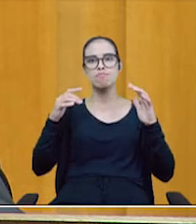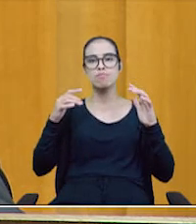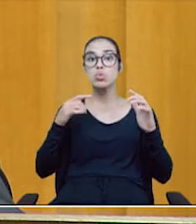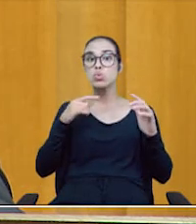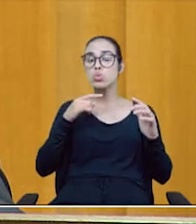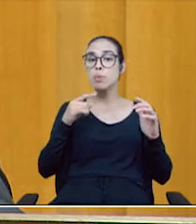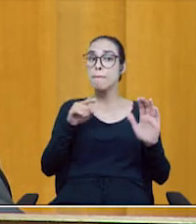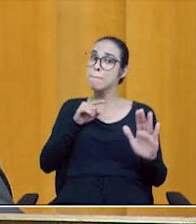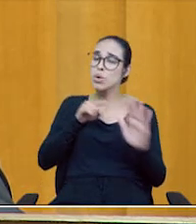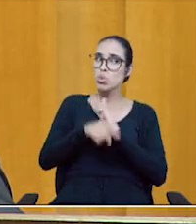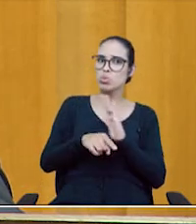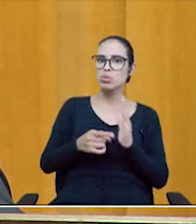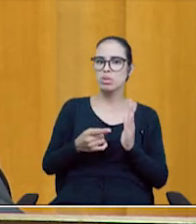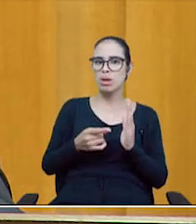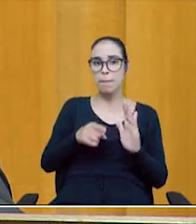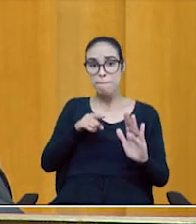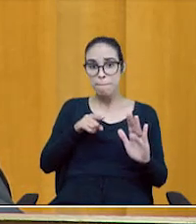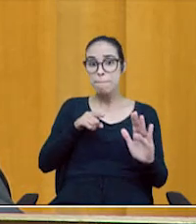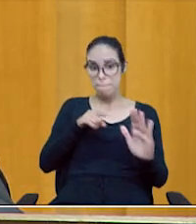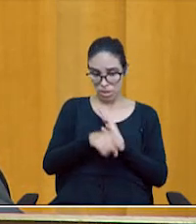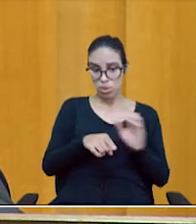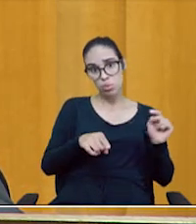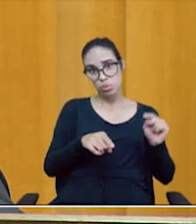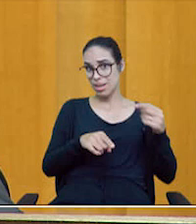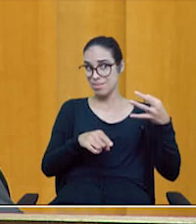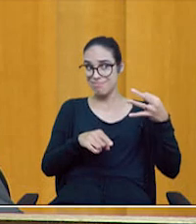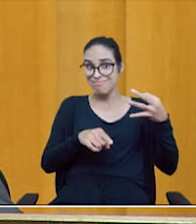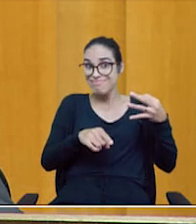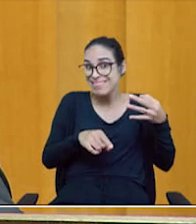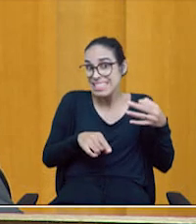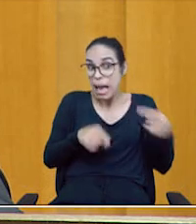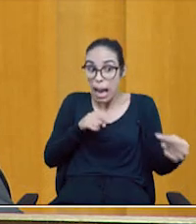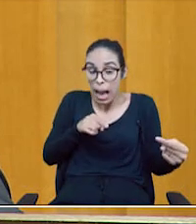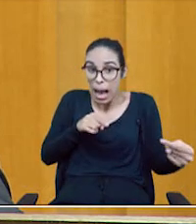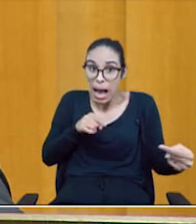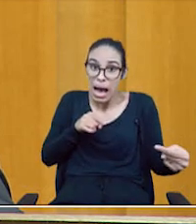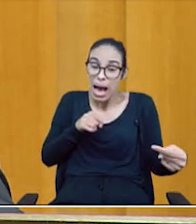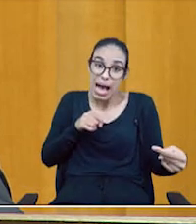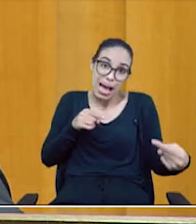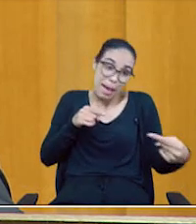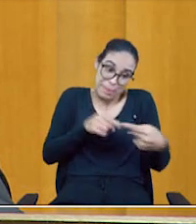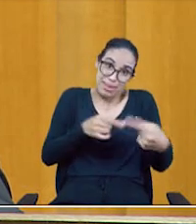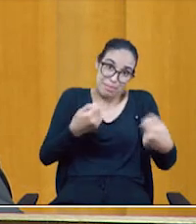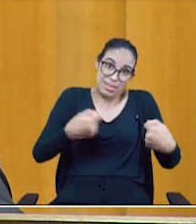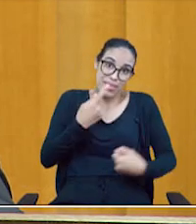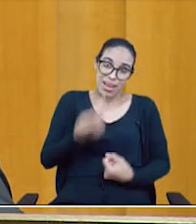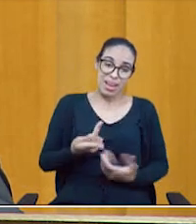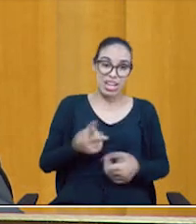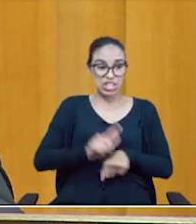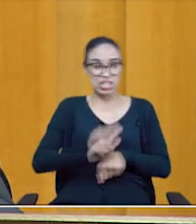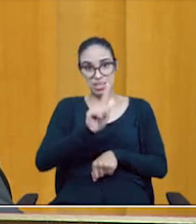franqueza, muito inconvenientes, mas absolutamente necessárias, se nós vamos falar de gestão de pessoas nesse contexto,